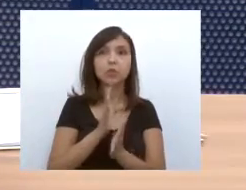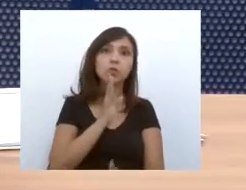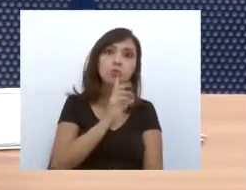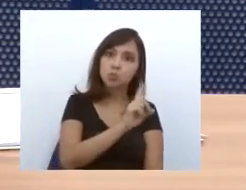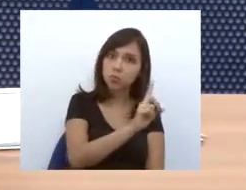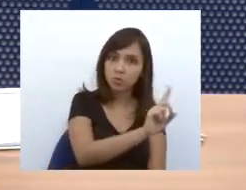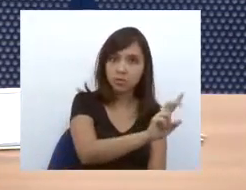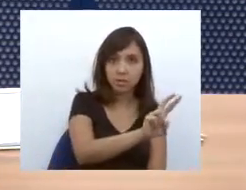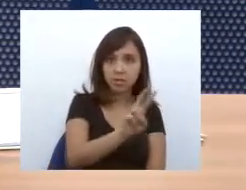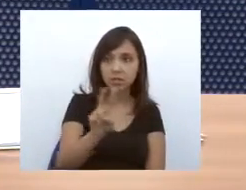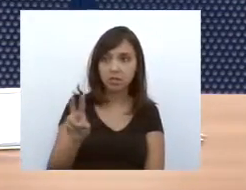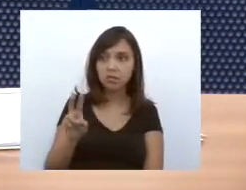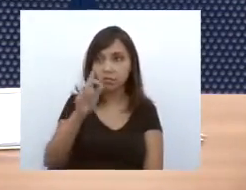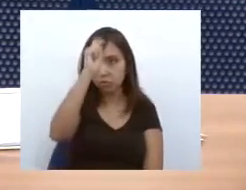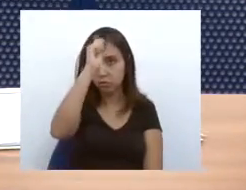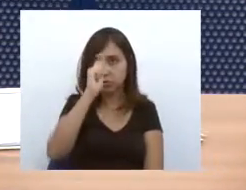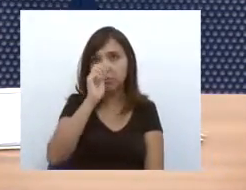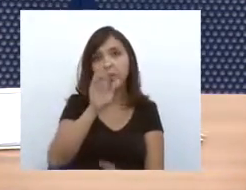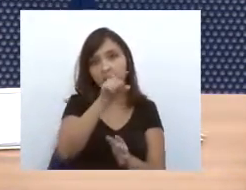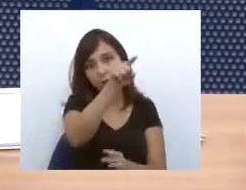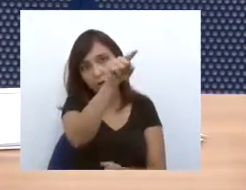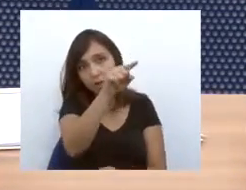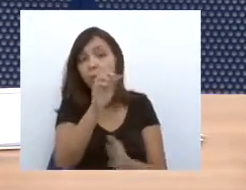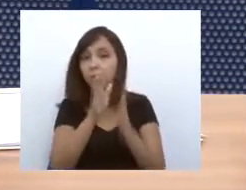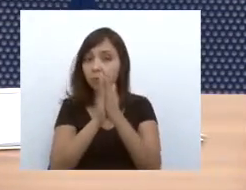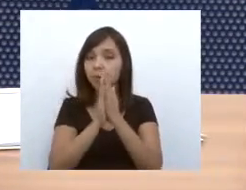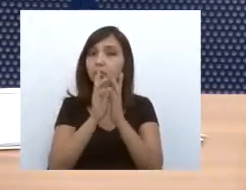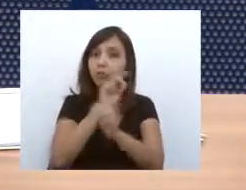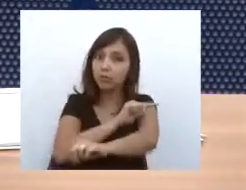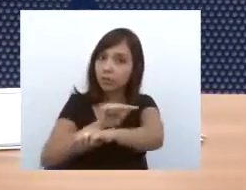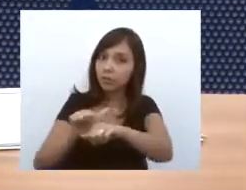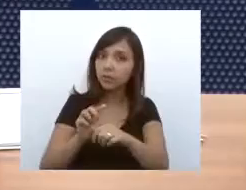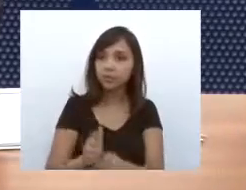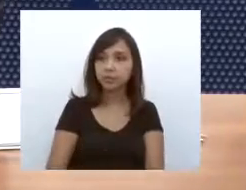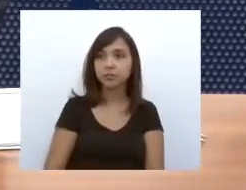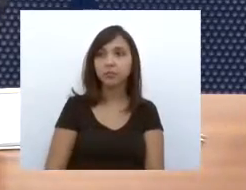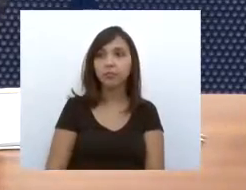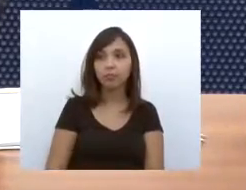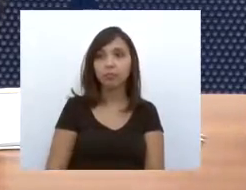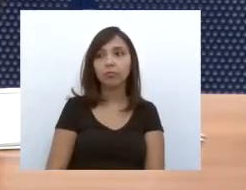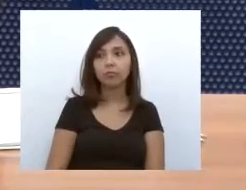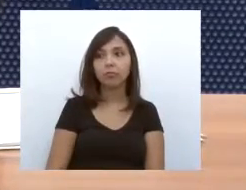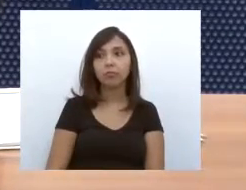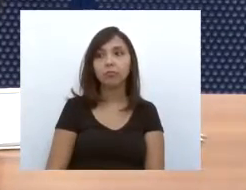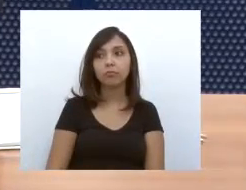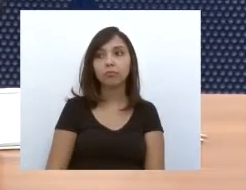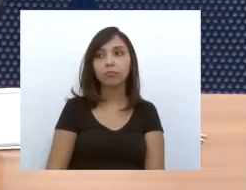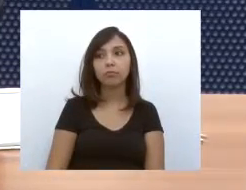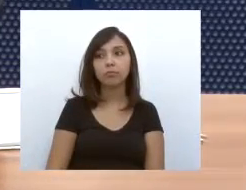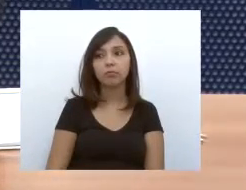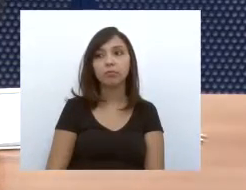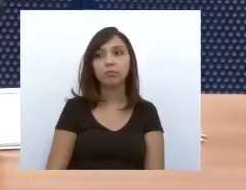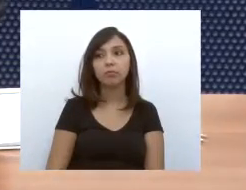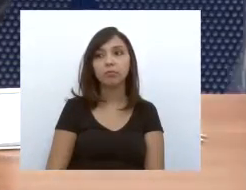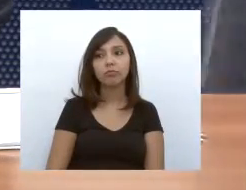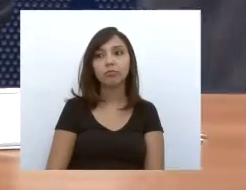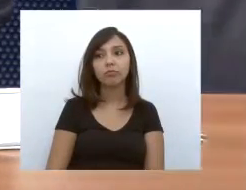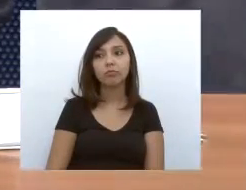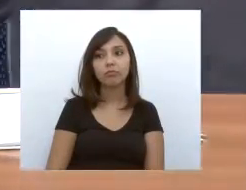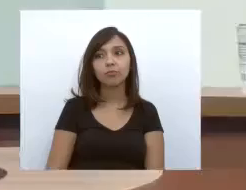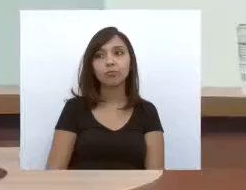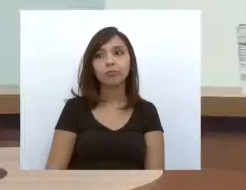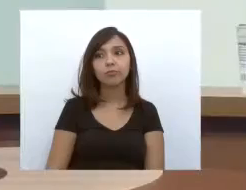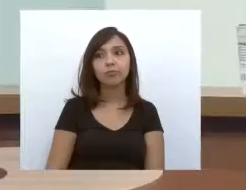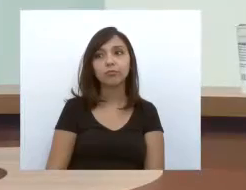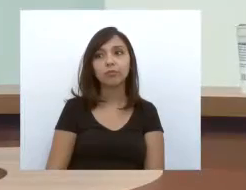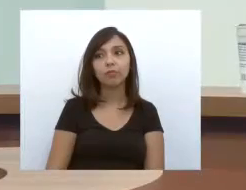conheço, rapaz ali de chapéu, por favor, eu gostaria de respeito, por gentileza. Então, vamos combinar. Quando eu terminar de falar,